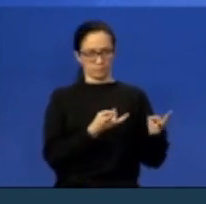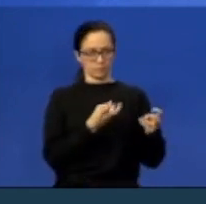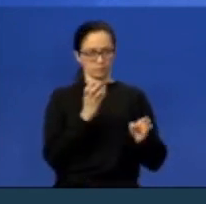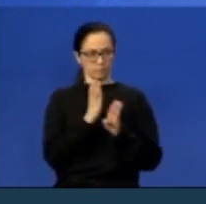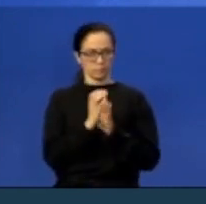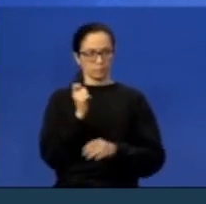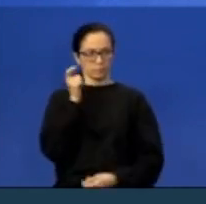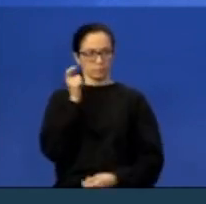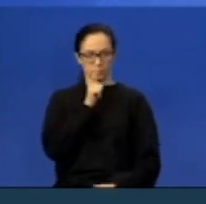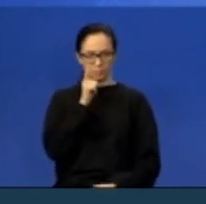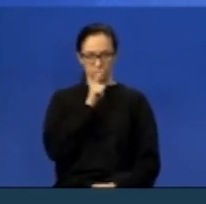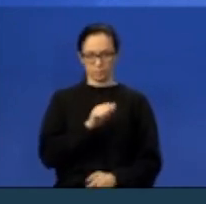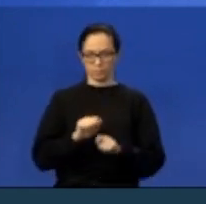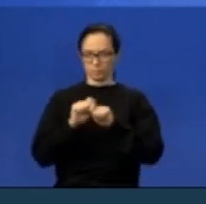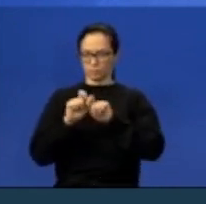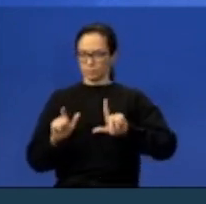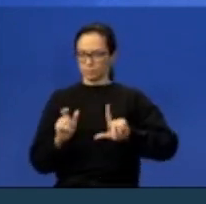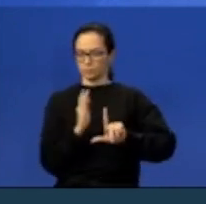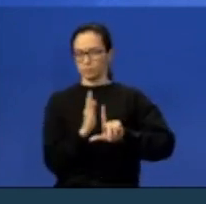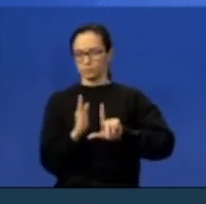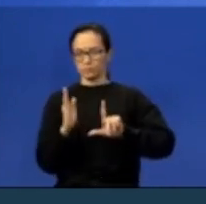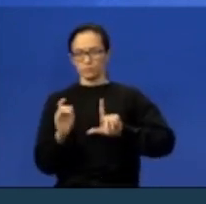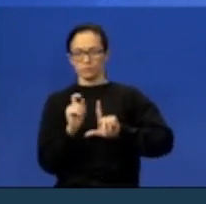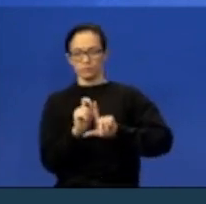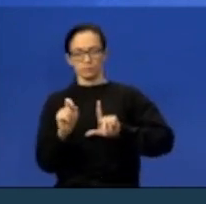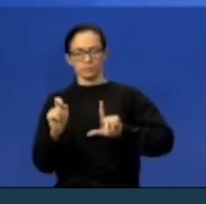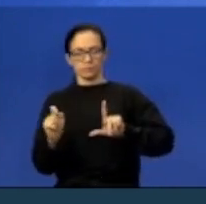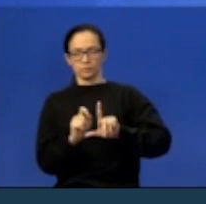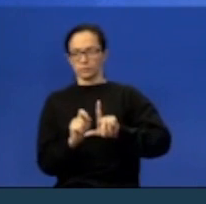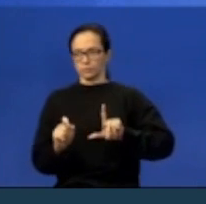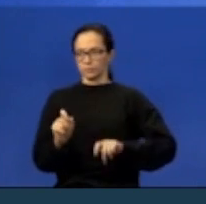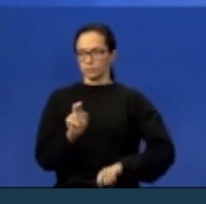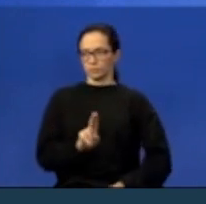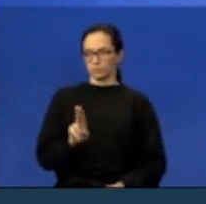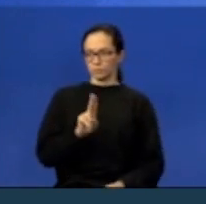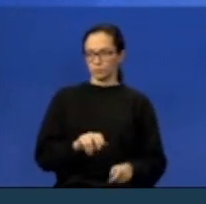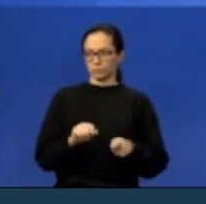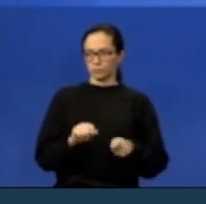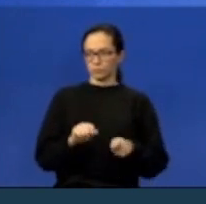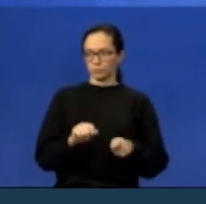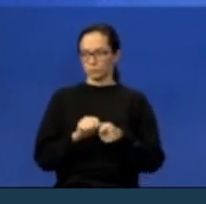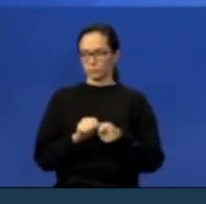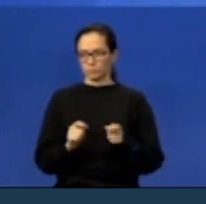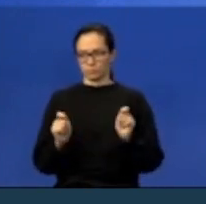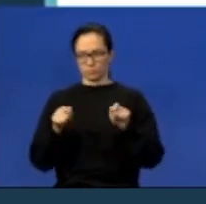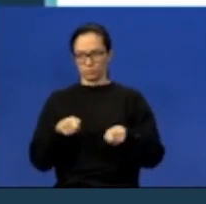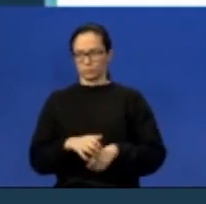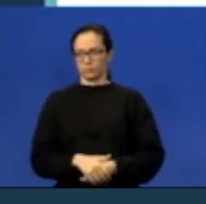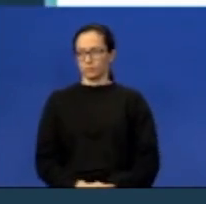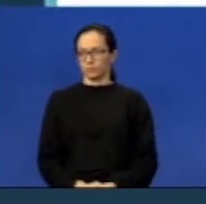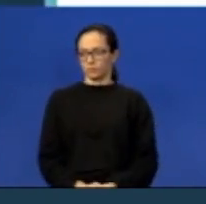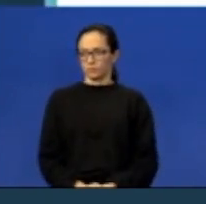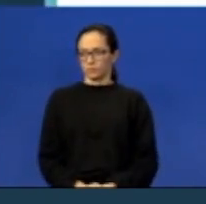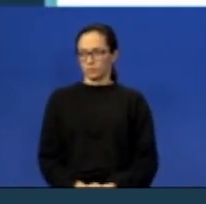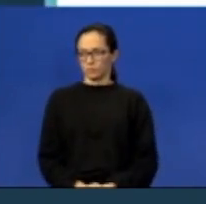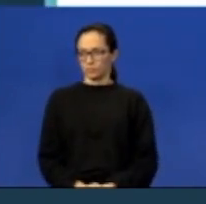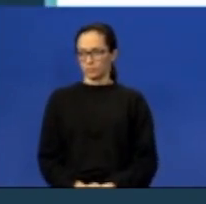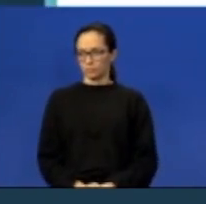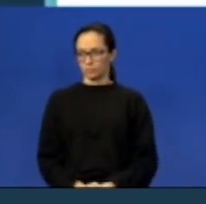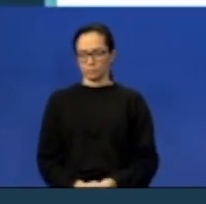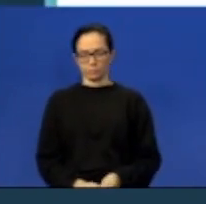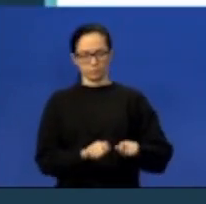vai ver os principais transdutores que são utilizados para a realização desse exame. Então, a produção e o recebimento dos ecos